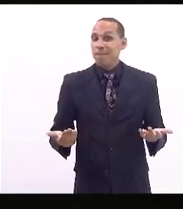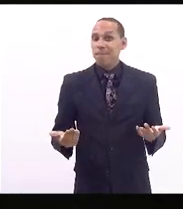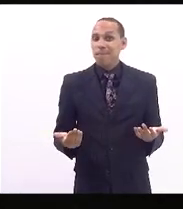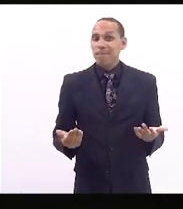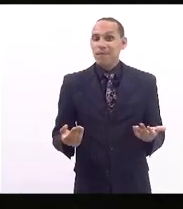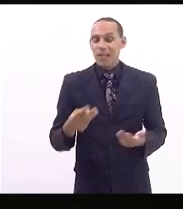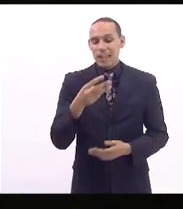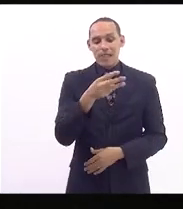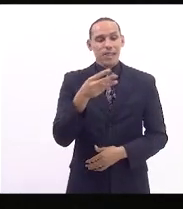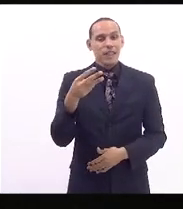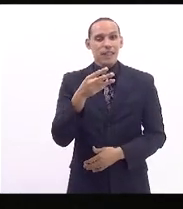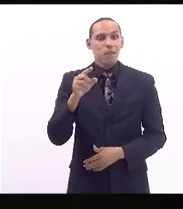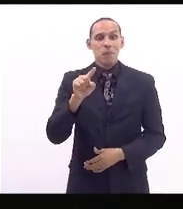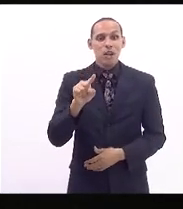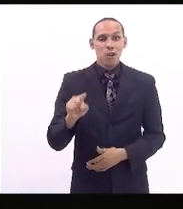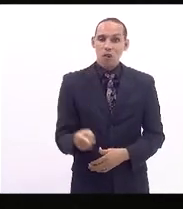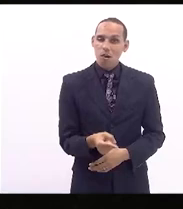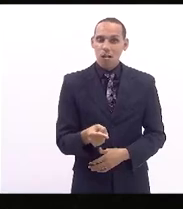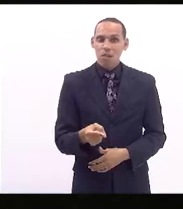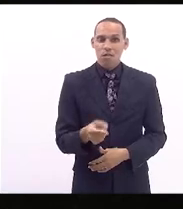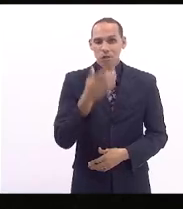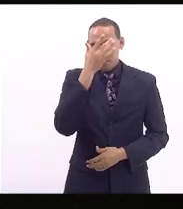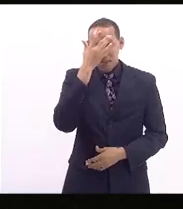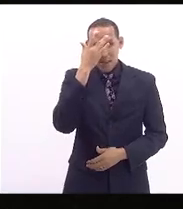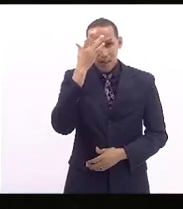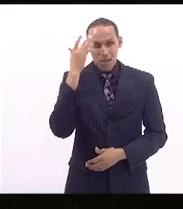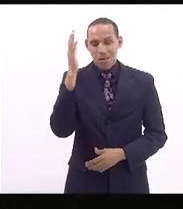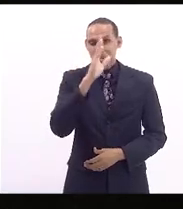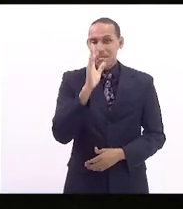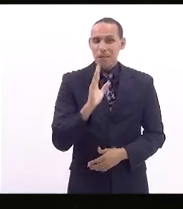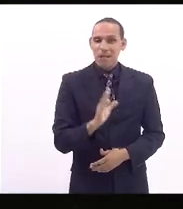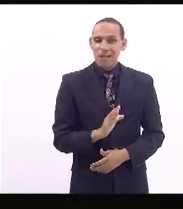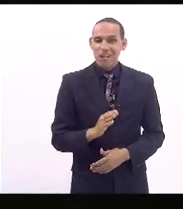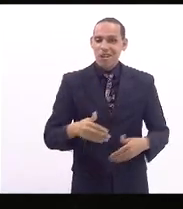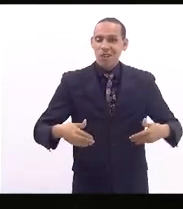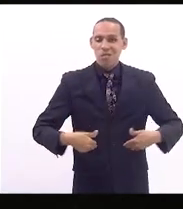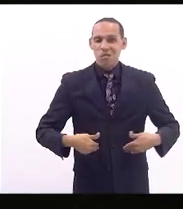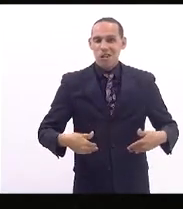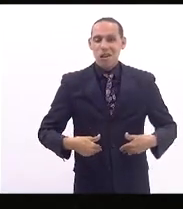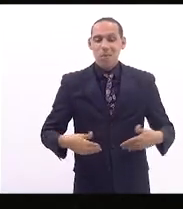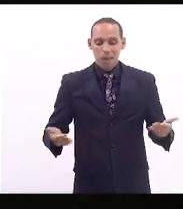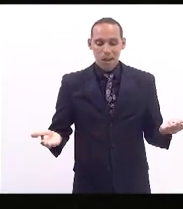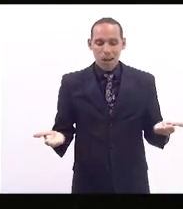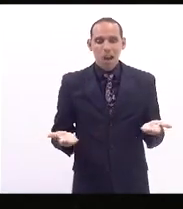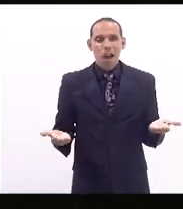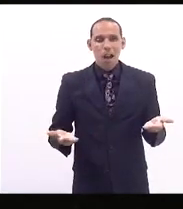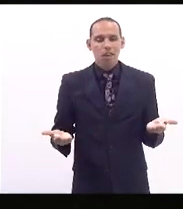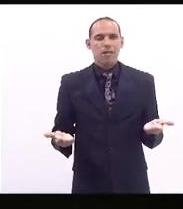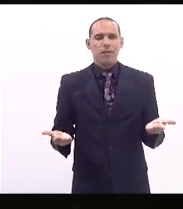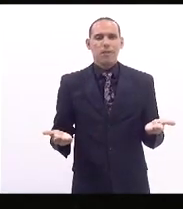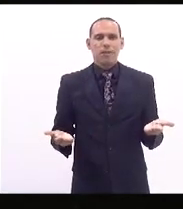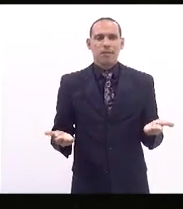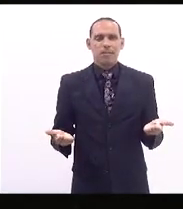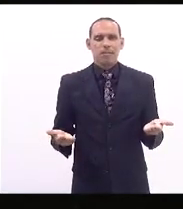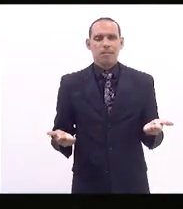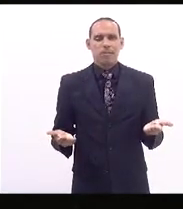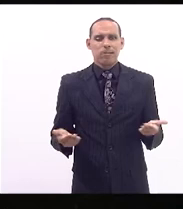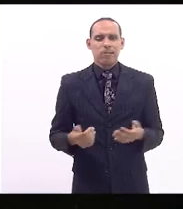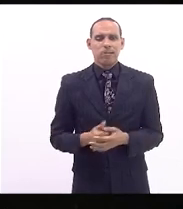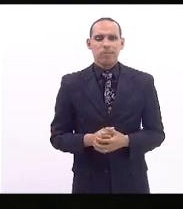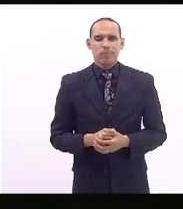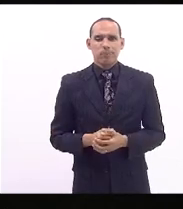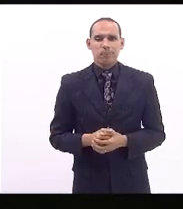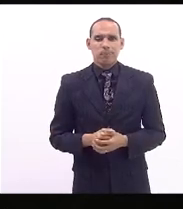milhões de brasileiras e brasileiros que estão passando fome nesse momento né são